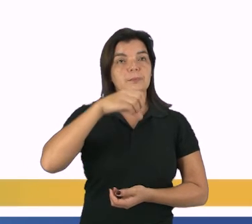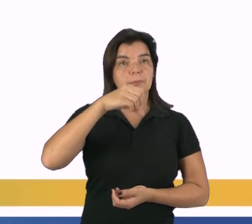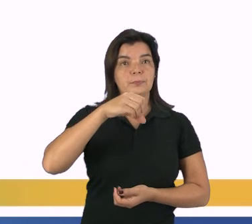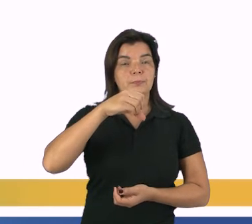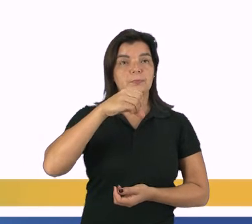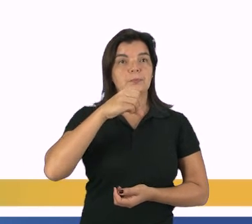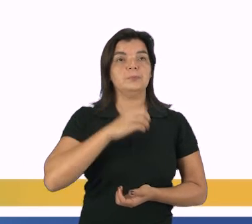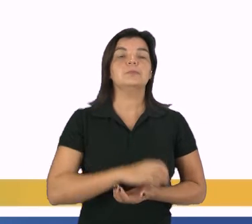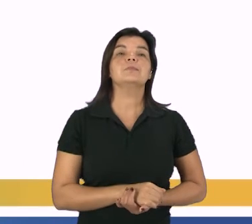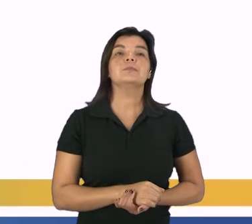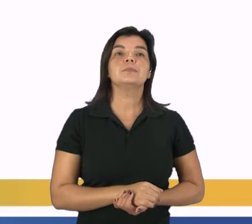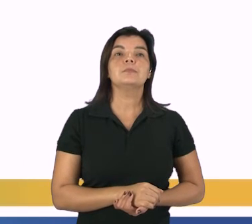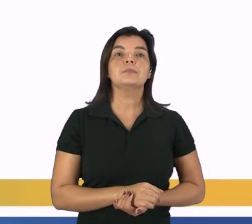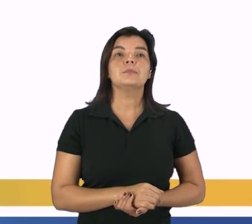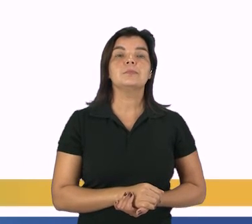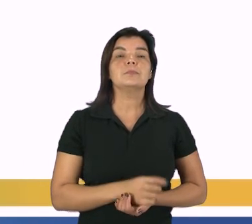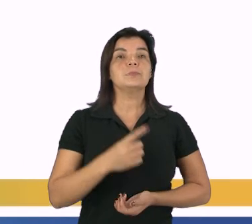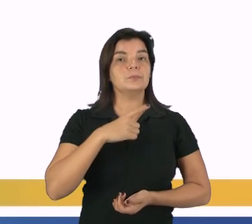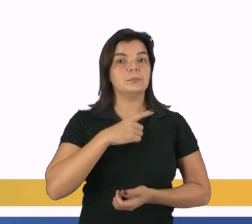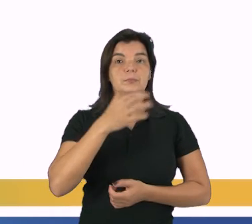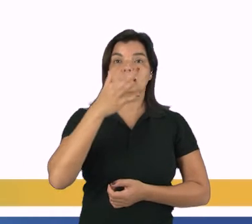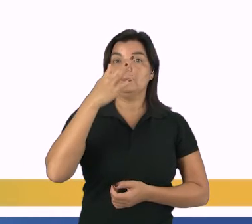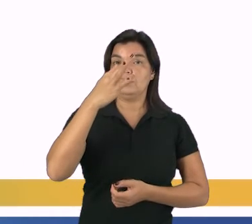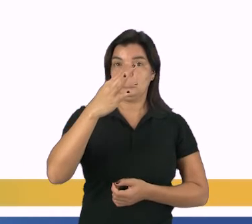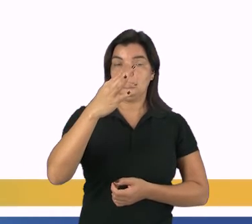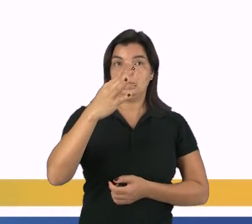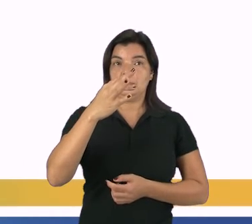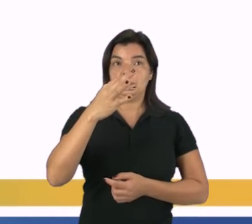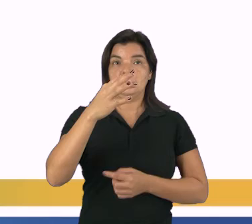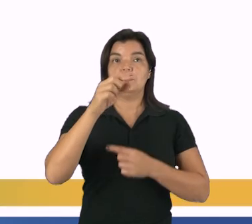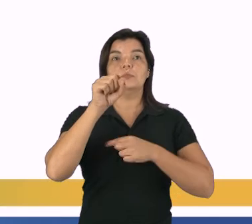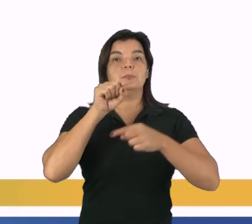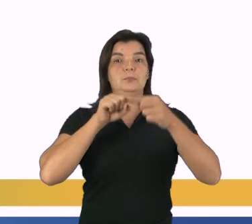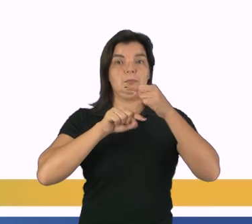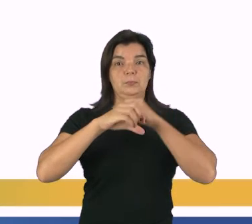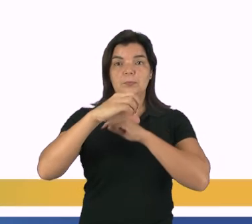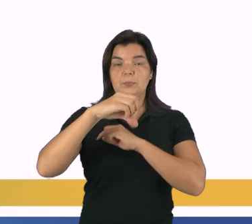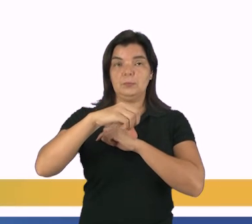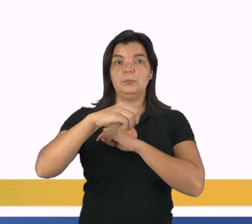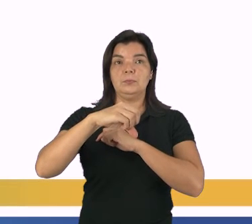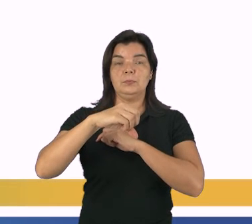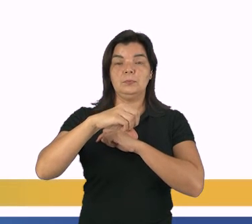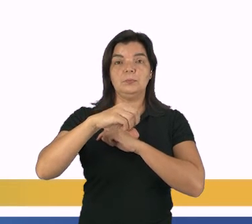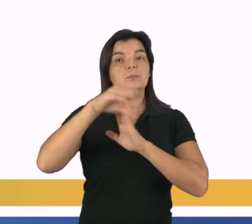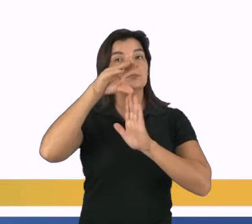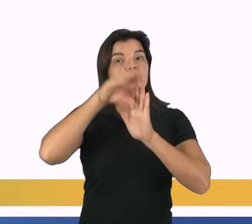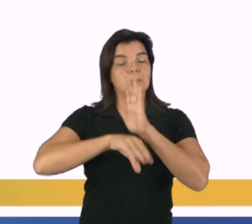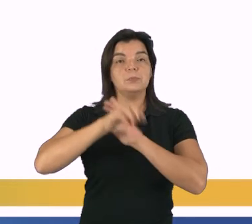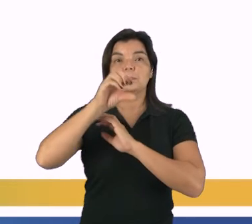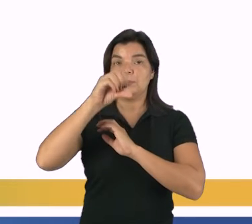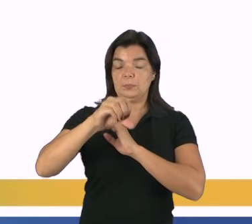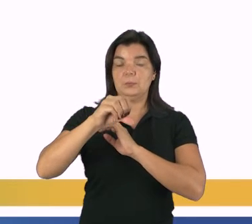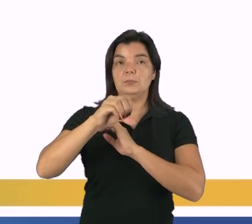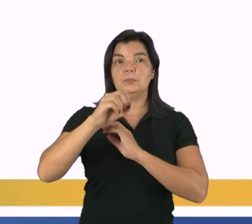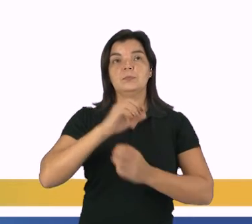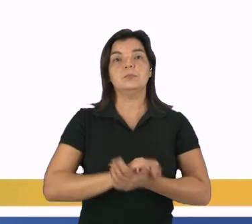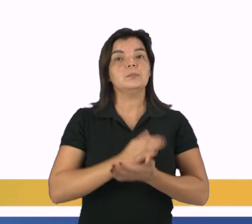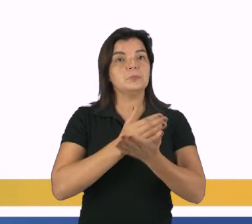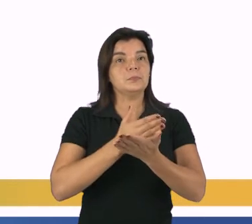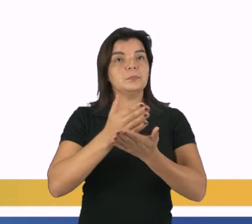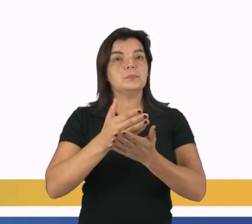distância, fica 3d. Então, se você substituir lá no lugar da distância ao quadrado, você colocar 3d, veja